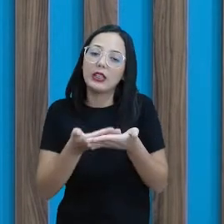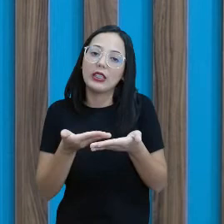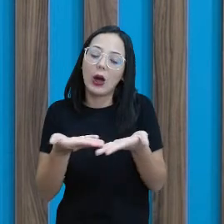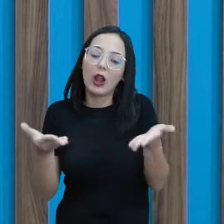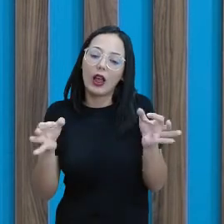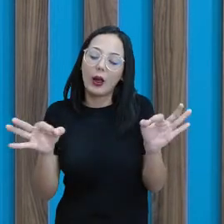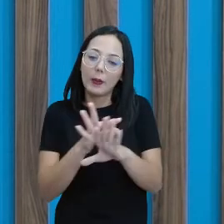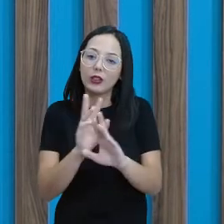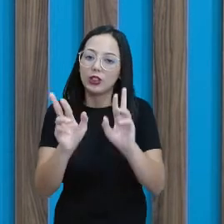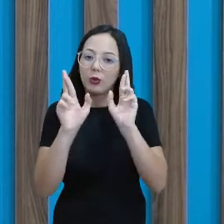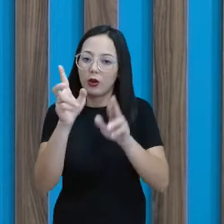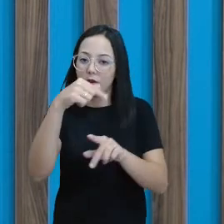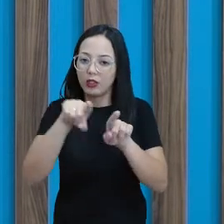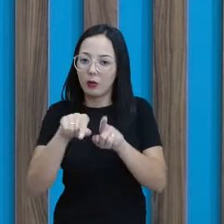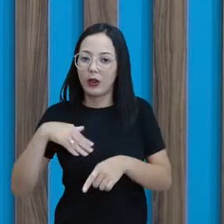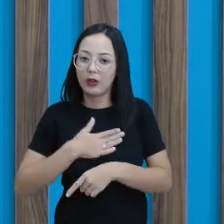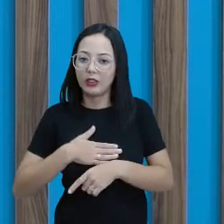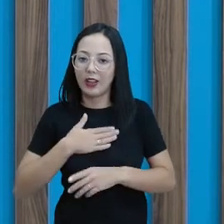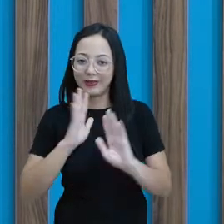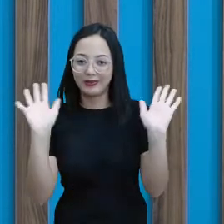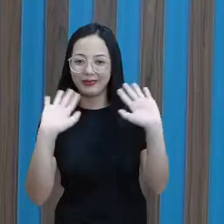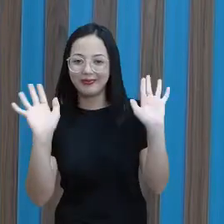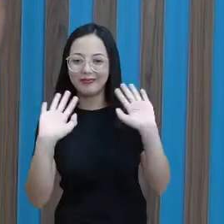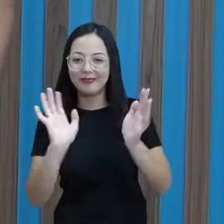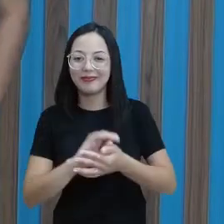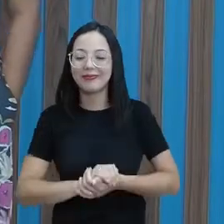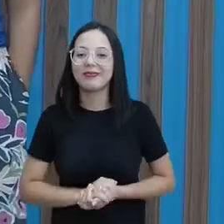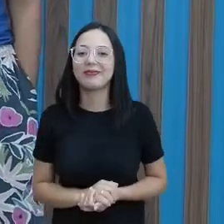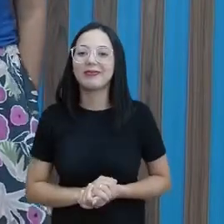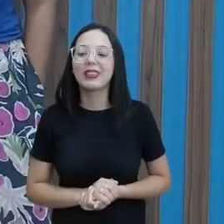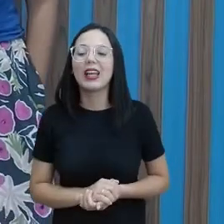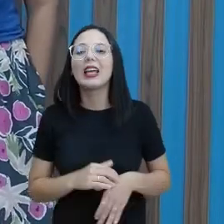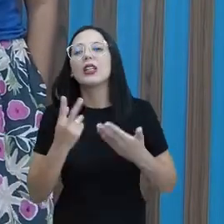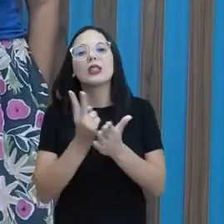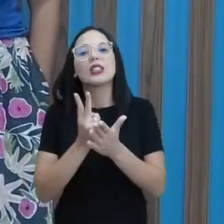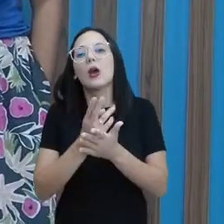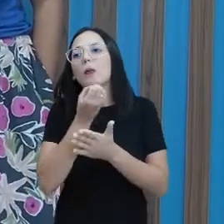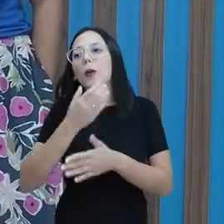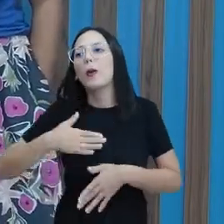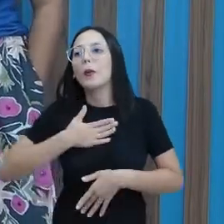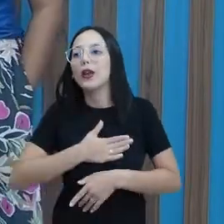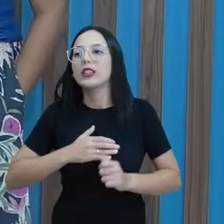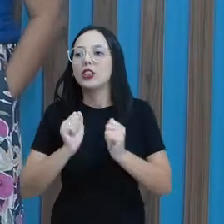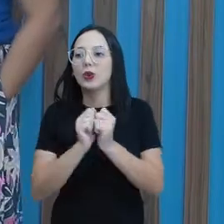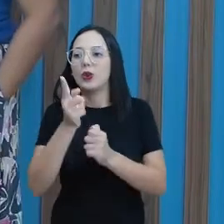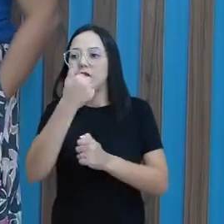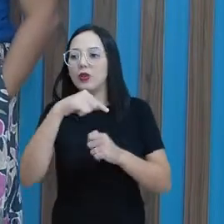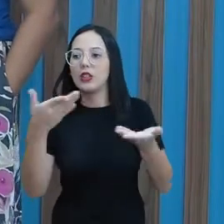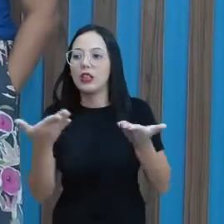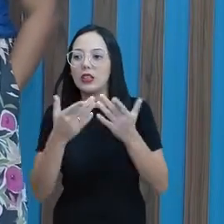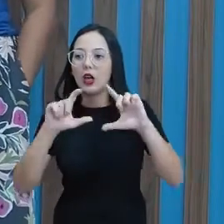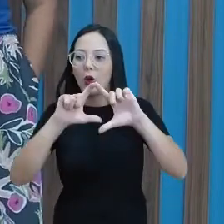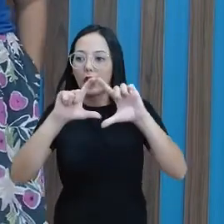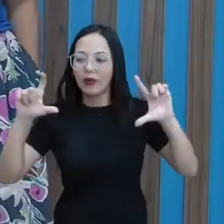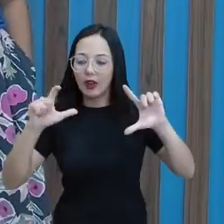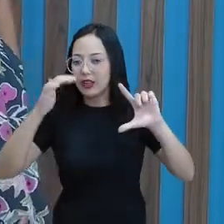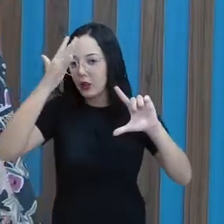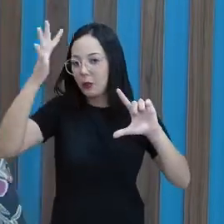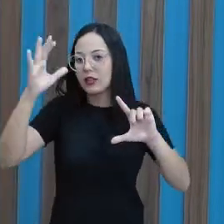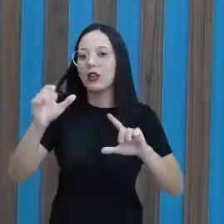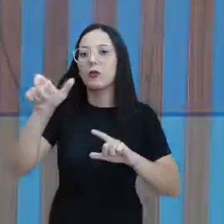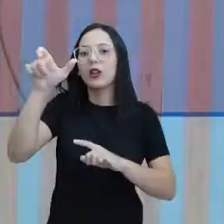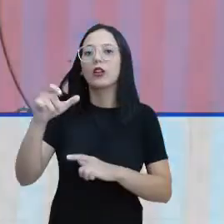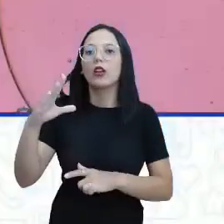muito, espero que vocês também. Até a próxima. Como sempre, foi um prazer estar aqui. E aí eu vou trazer esse pensamento de